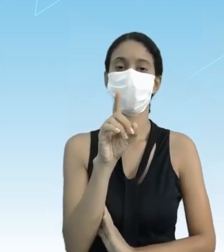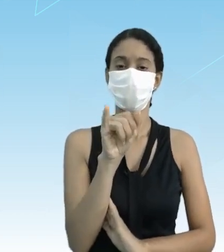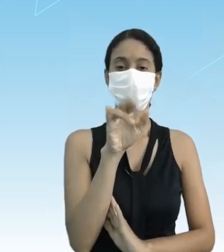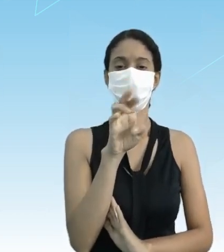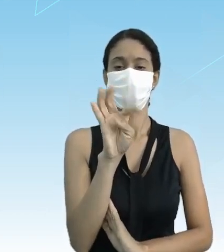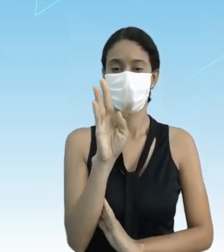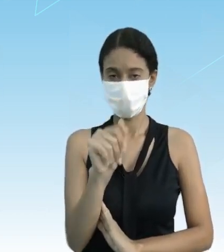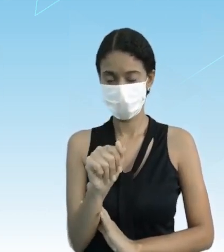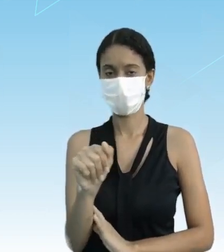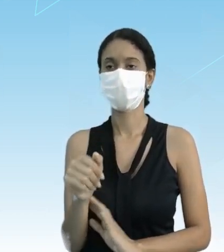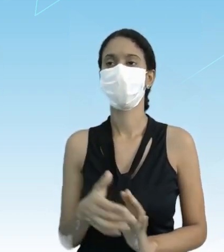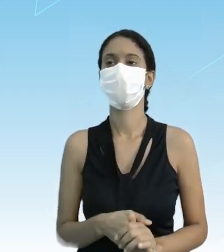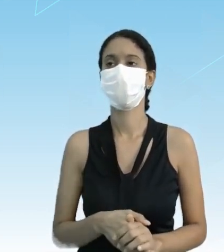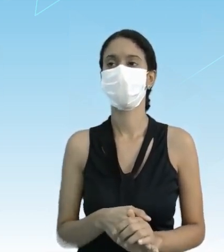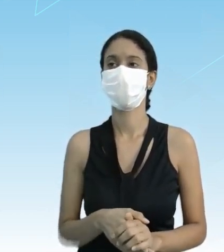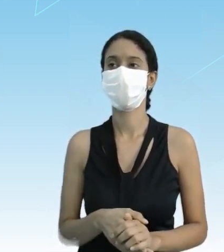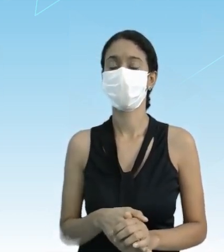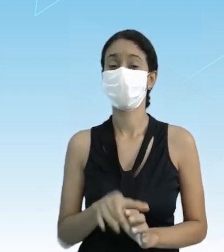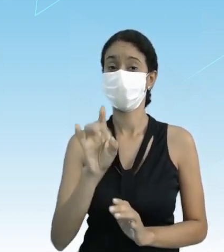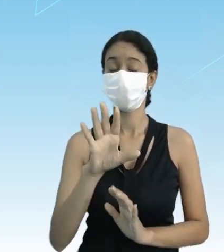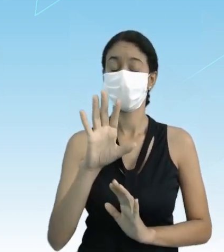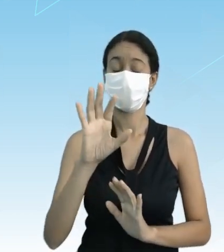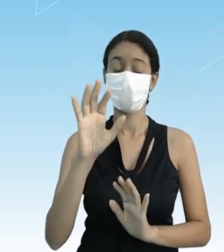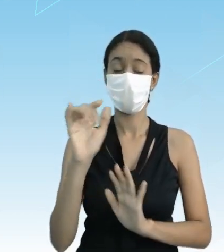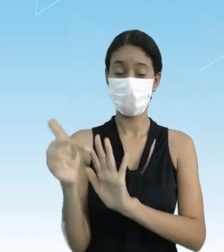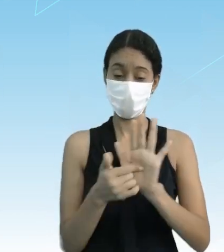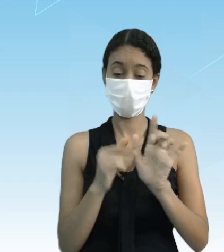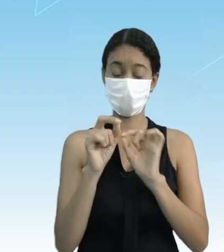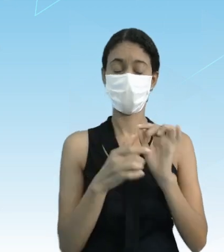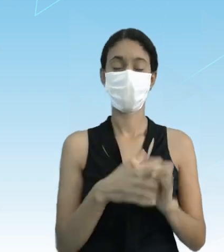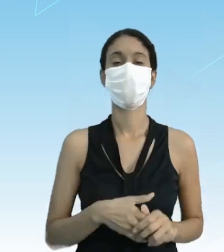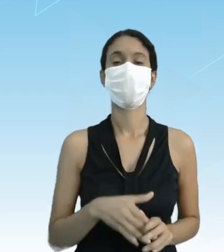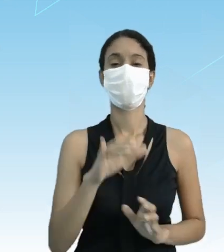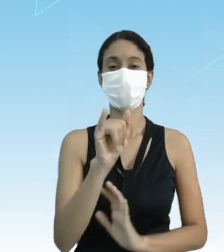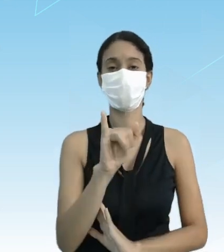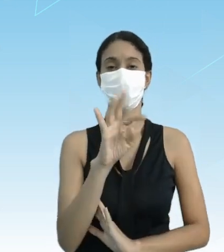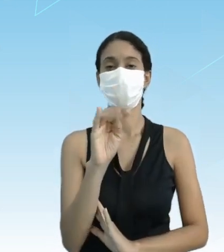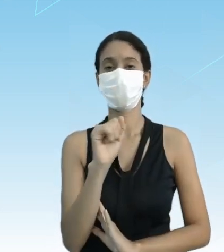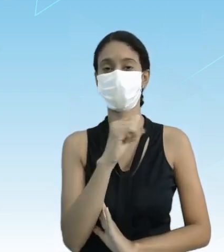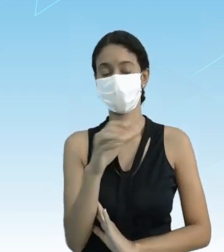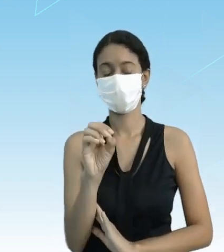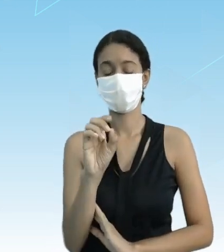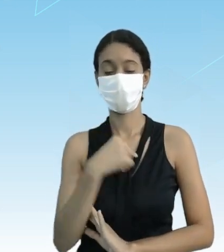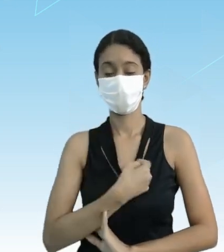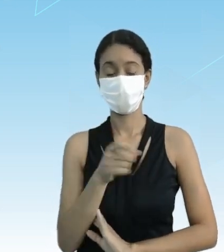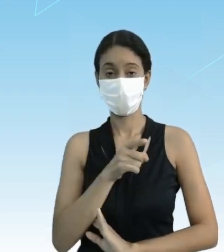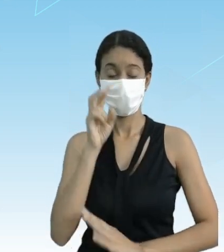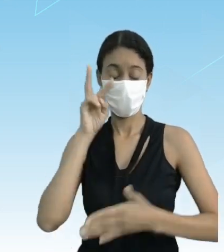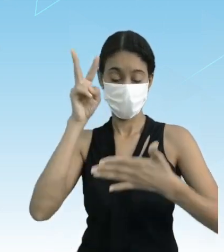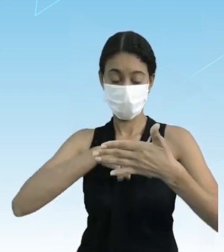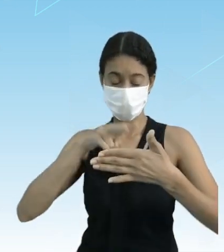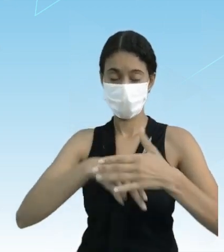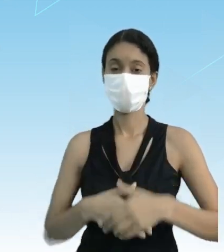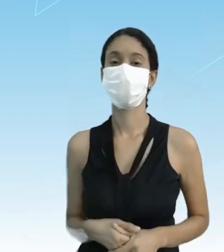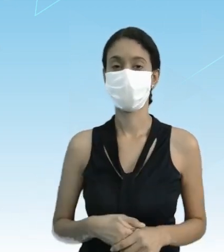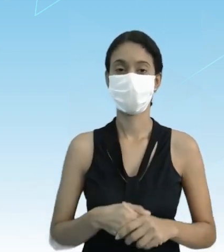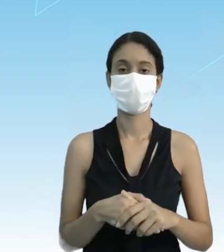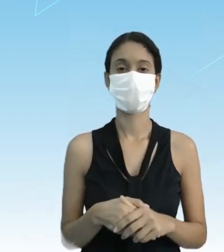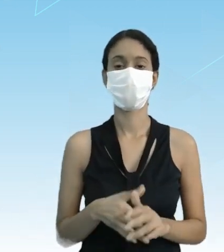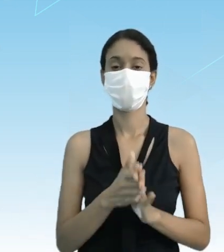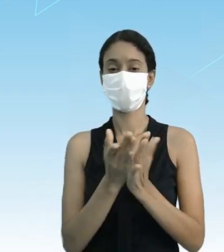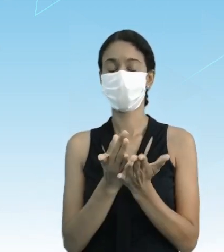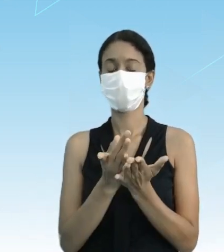da citação. Só para esclarecer, citação da citação é quando a gente não lê o livro ou texto